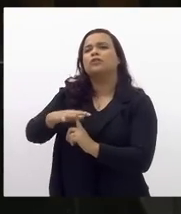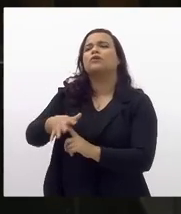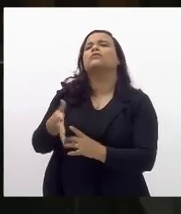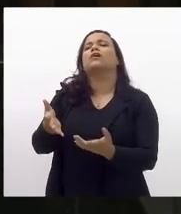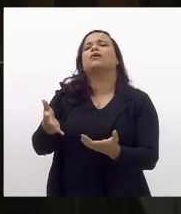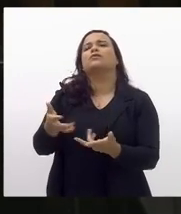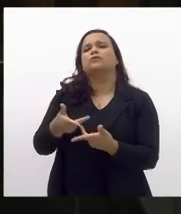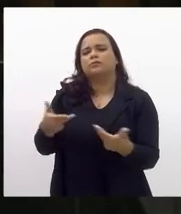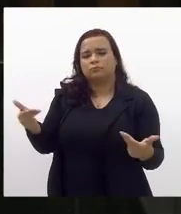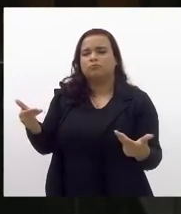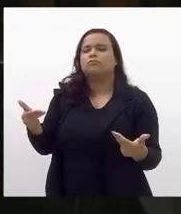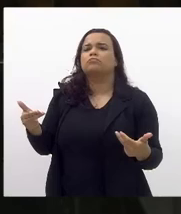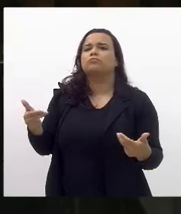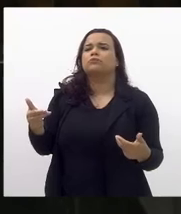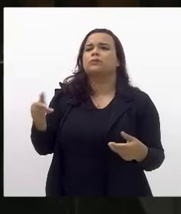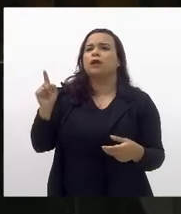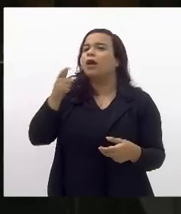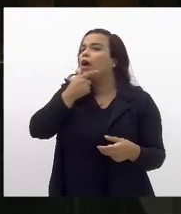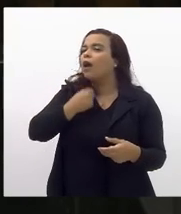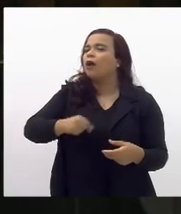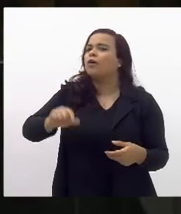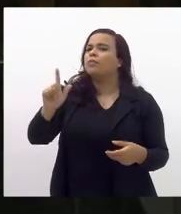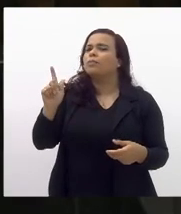que Gramsci, o ideólogo